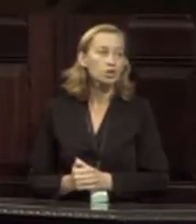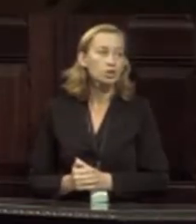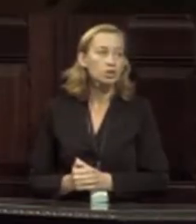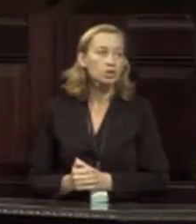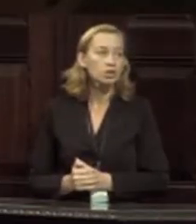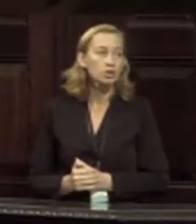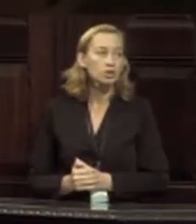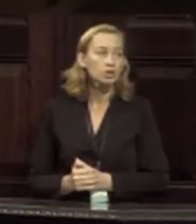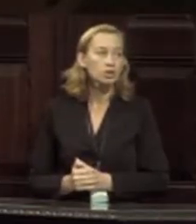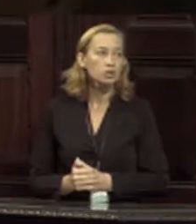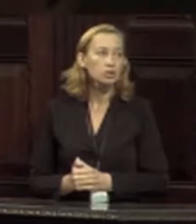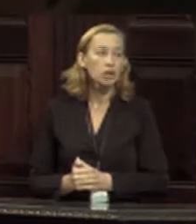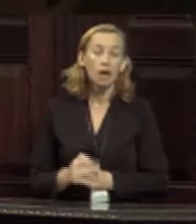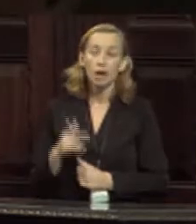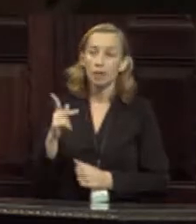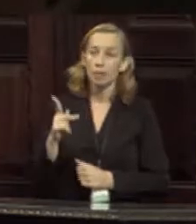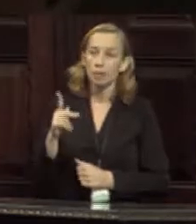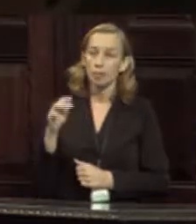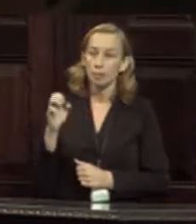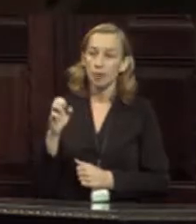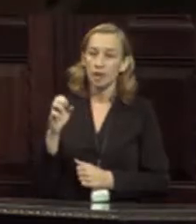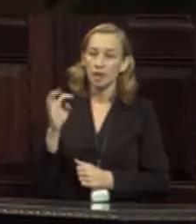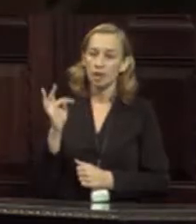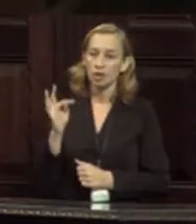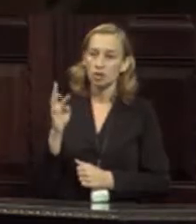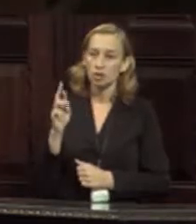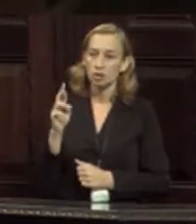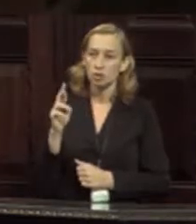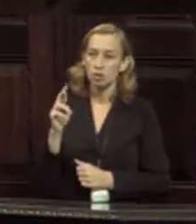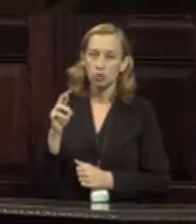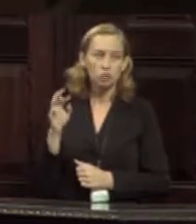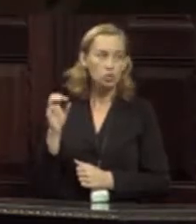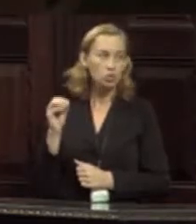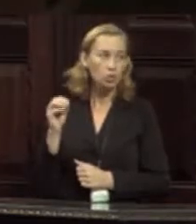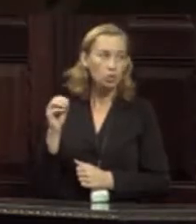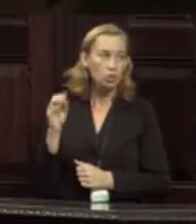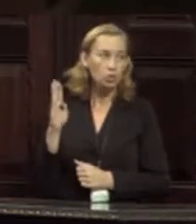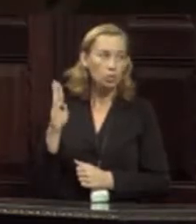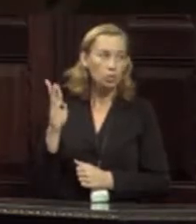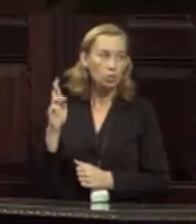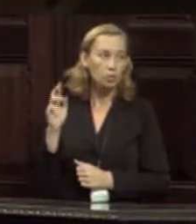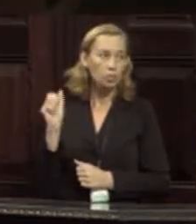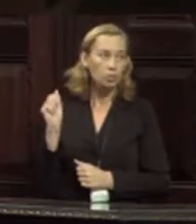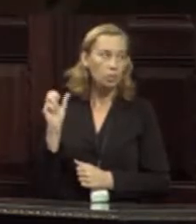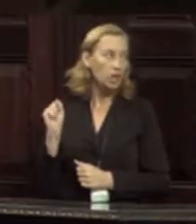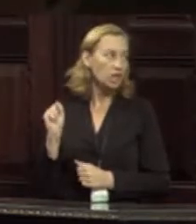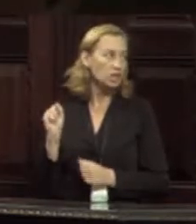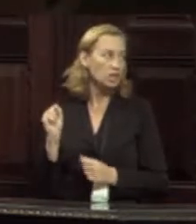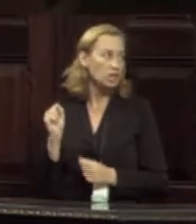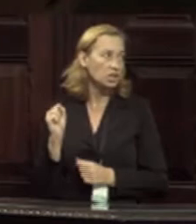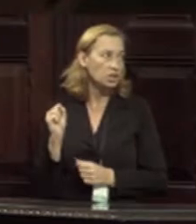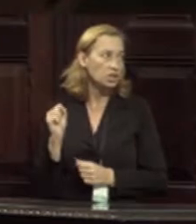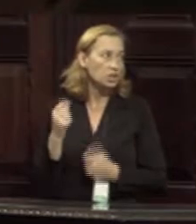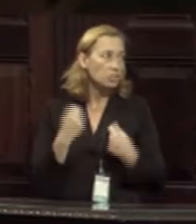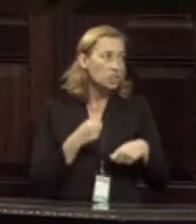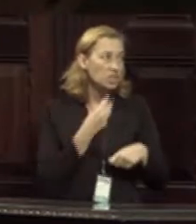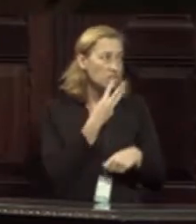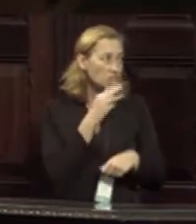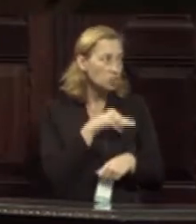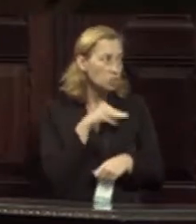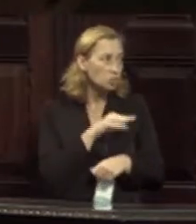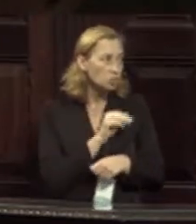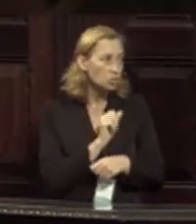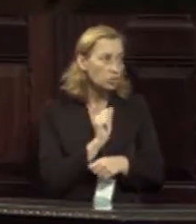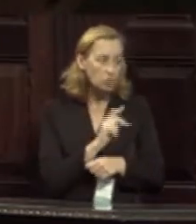A Petrobras, a senhora me dá mais 3 minutos, que é importante explicar isso tudo, é possível? 3